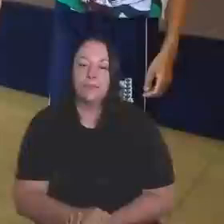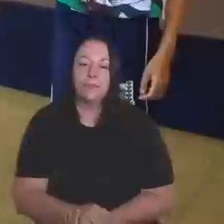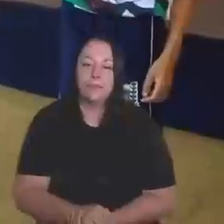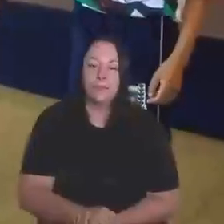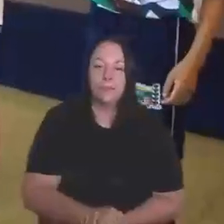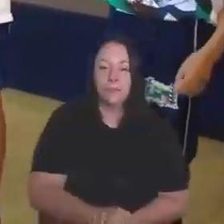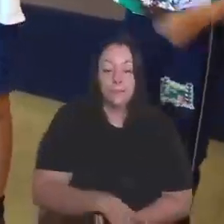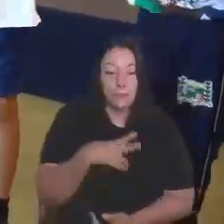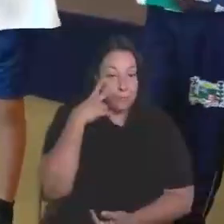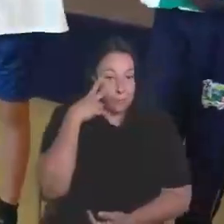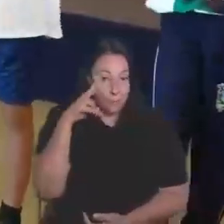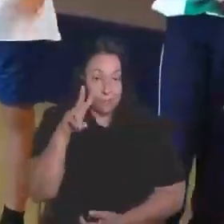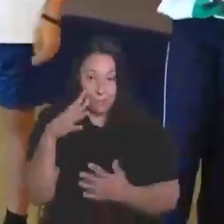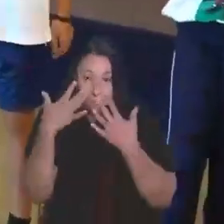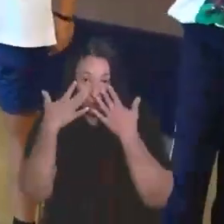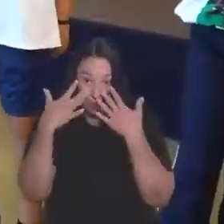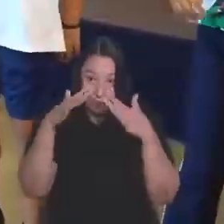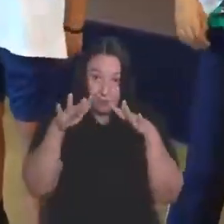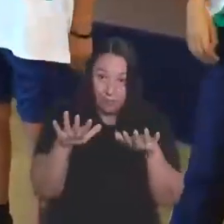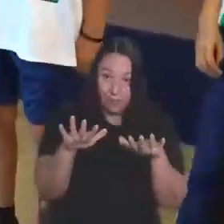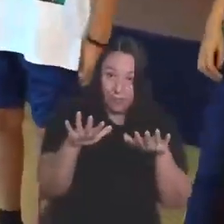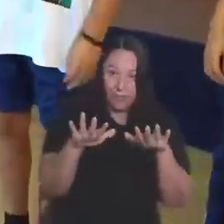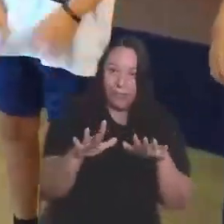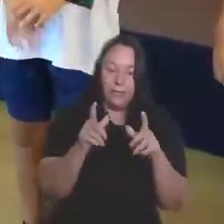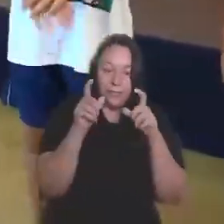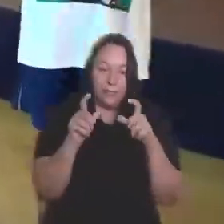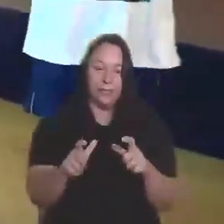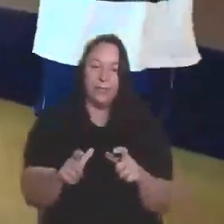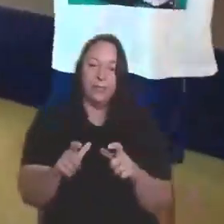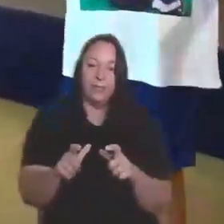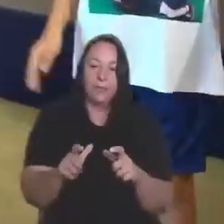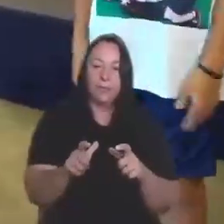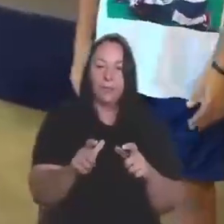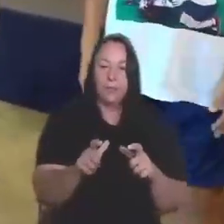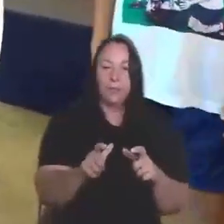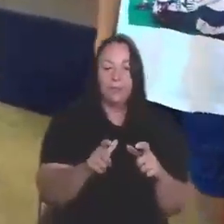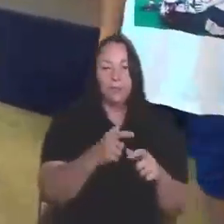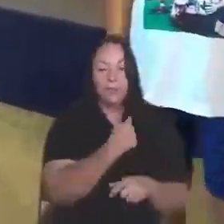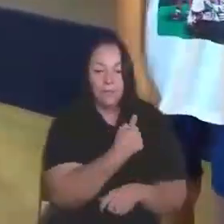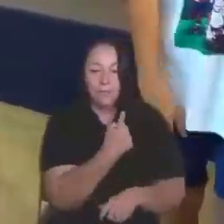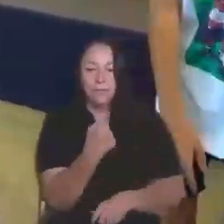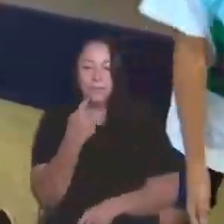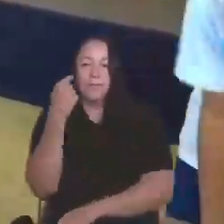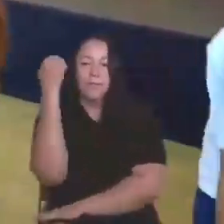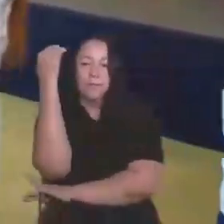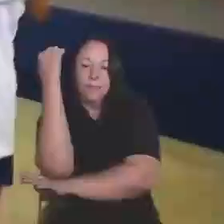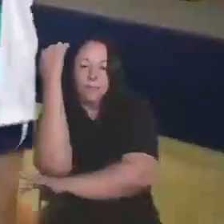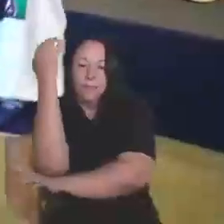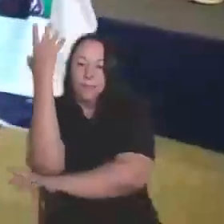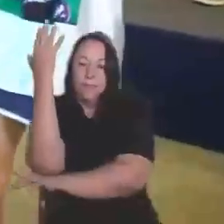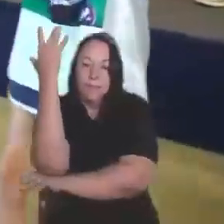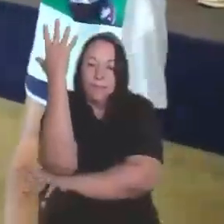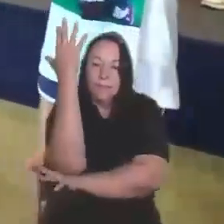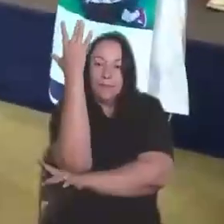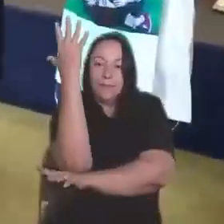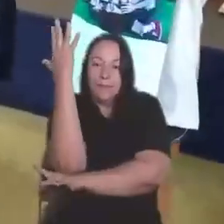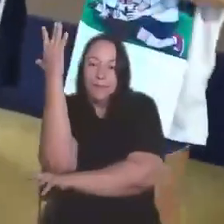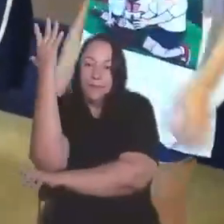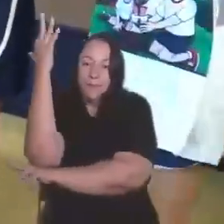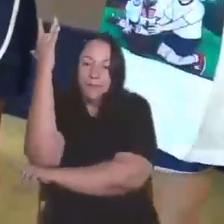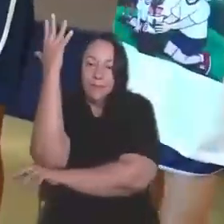Com olhos atentos, buscar um lugar pra cada raiz poder se